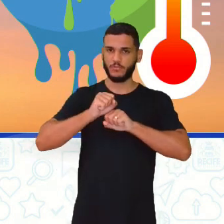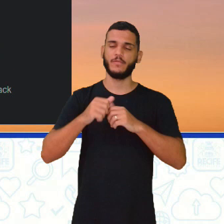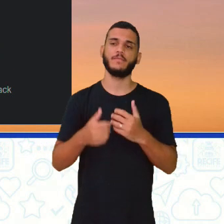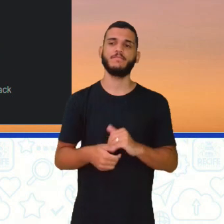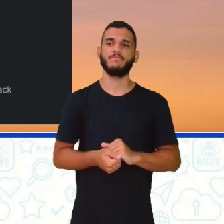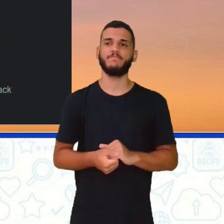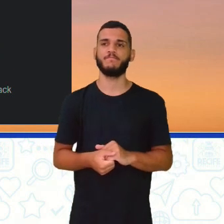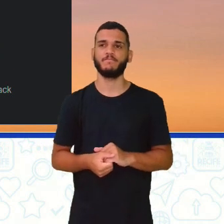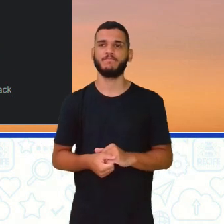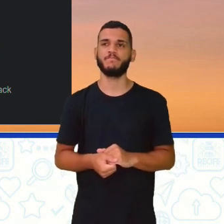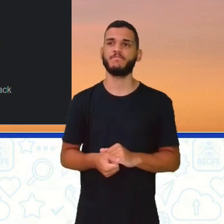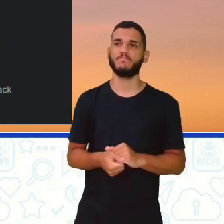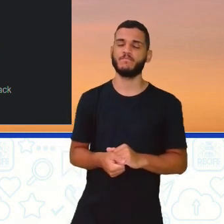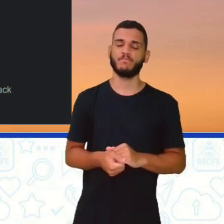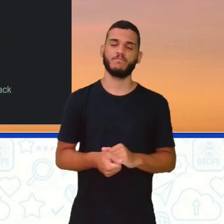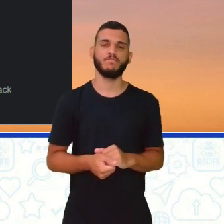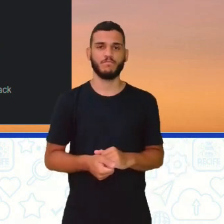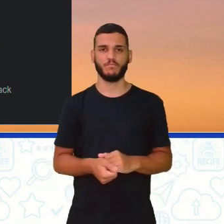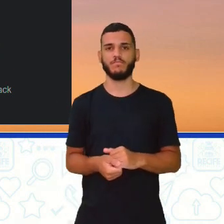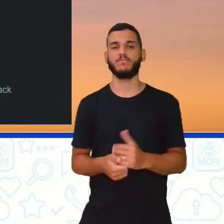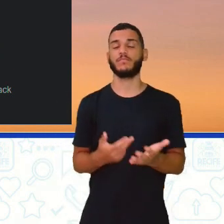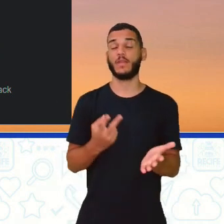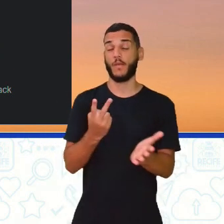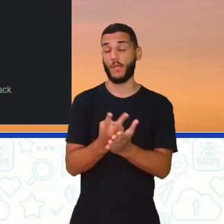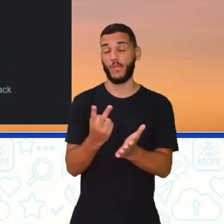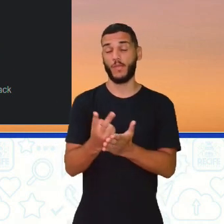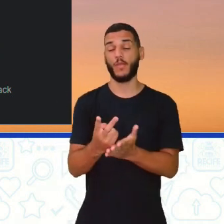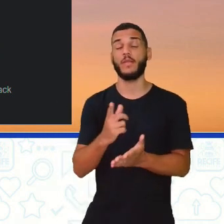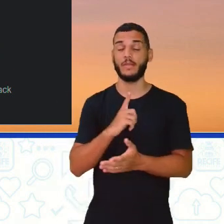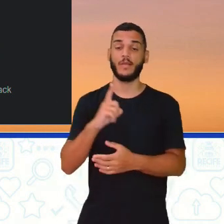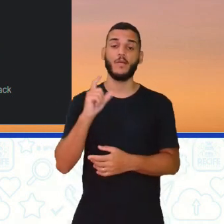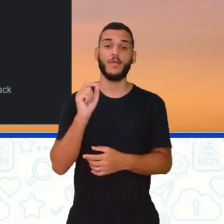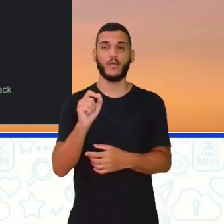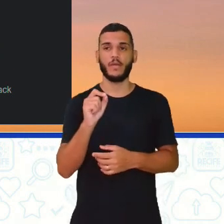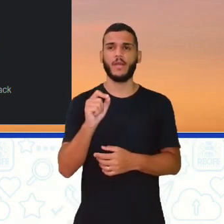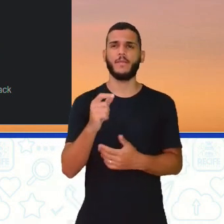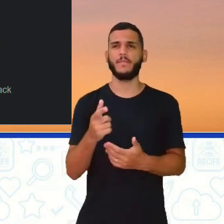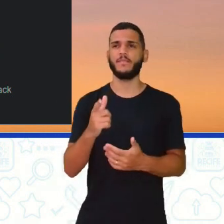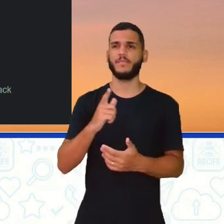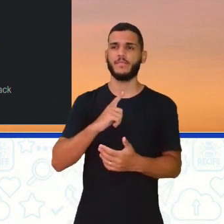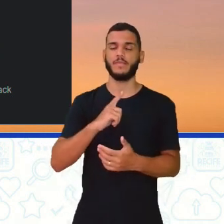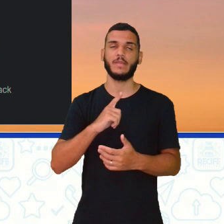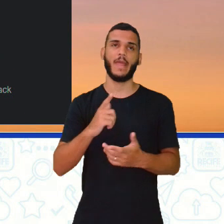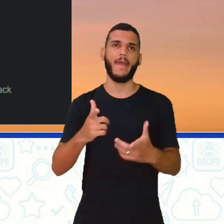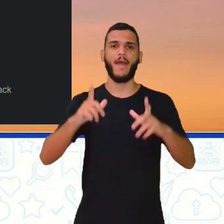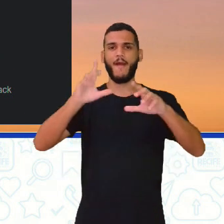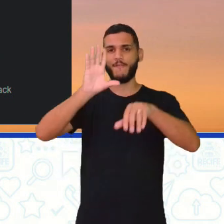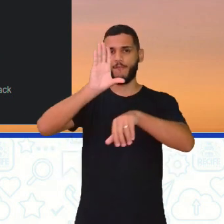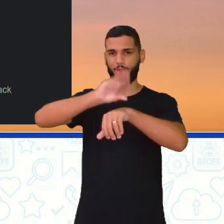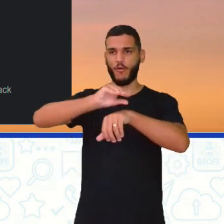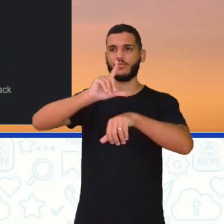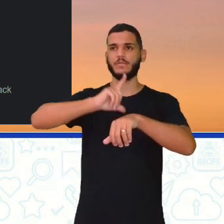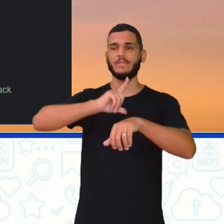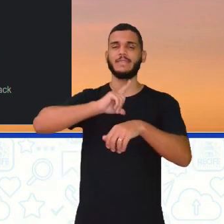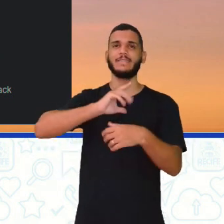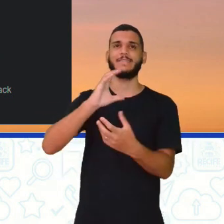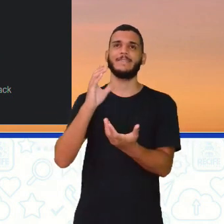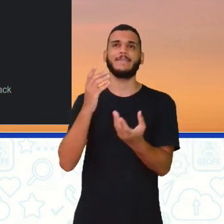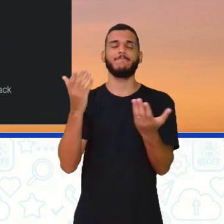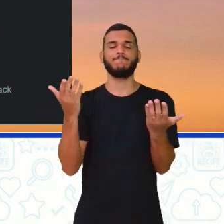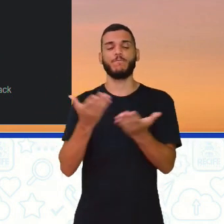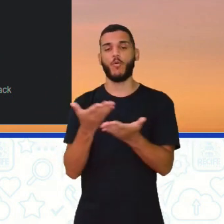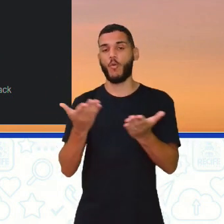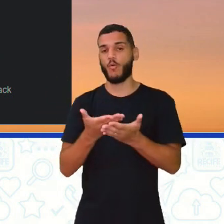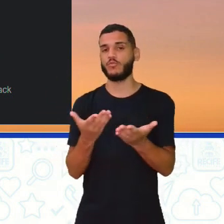conceito. Continuando, eu trouxe para vocês, né, um recorte que vai mostrar a sensação térmica